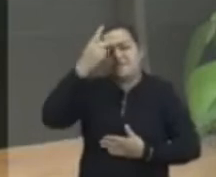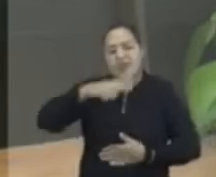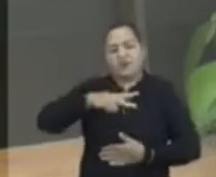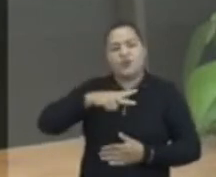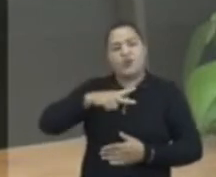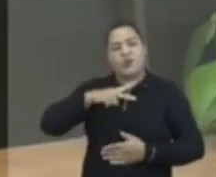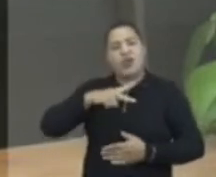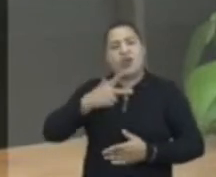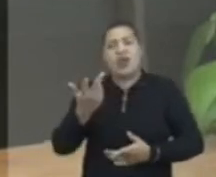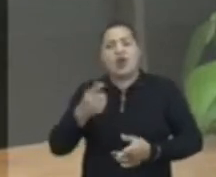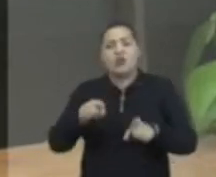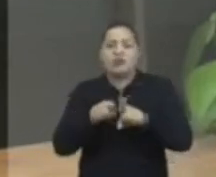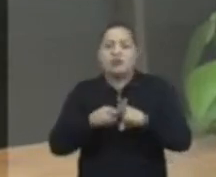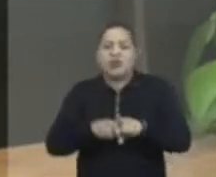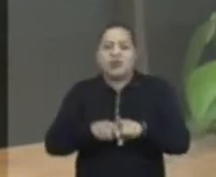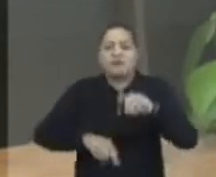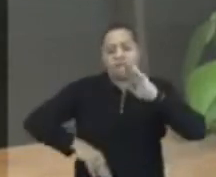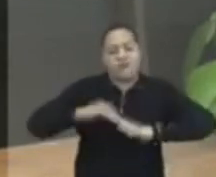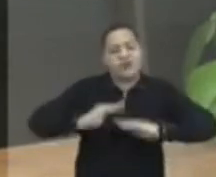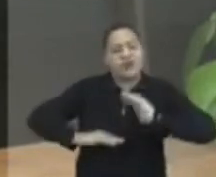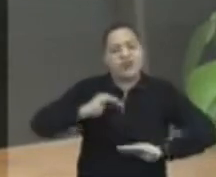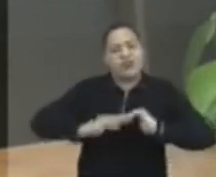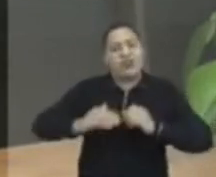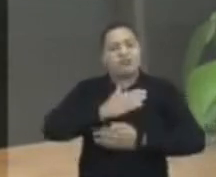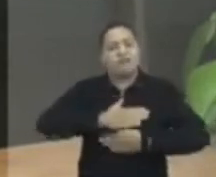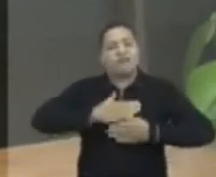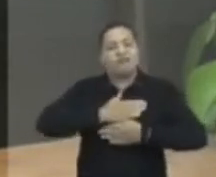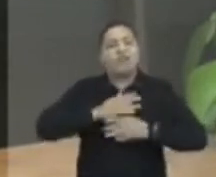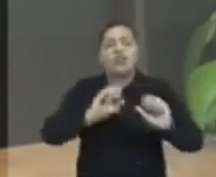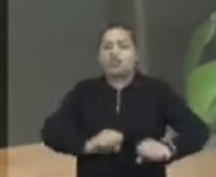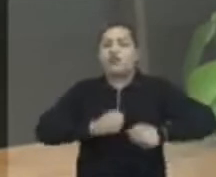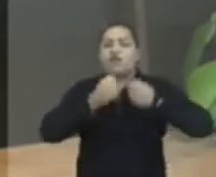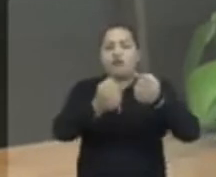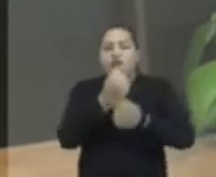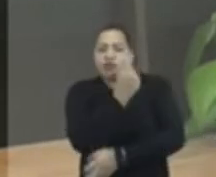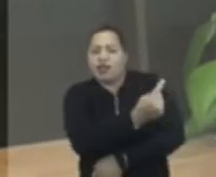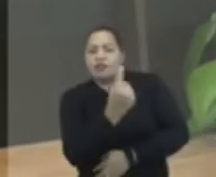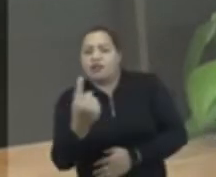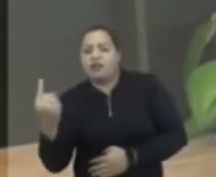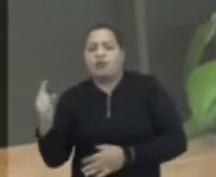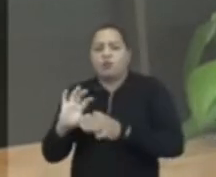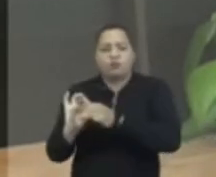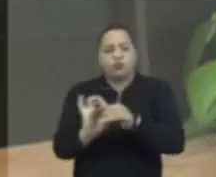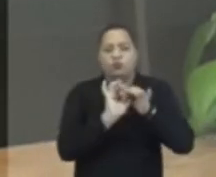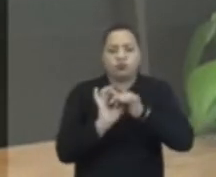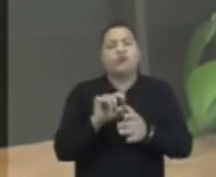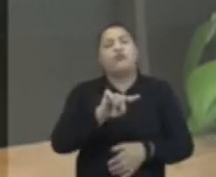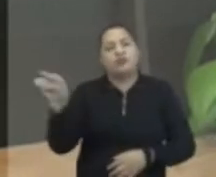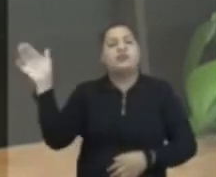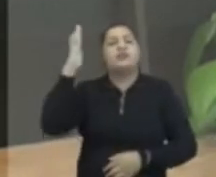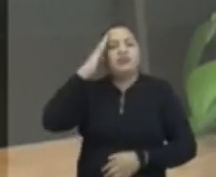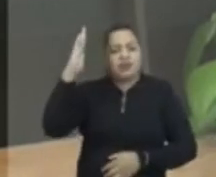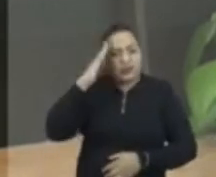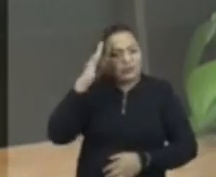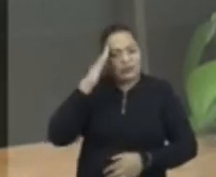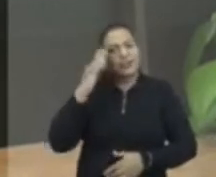conseguir, no esforço conjunto, cada um de nós sabe exatamente o esforço que foi para conseguir fazer o